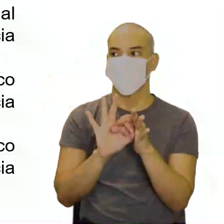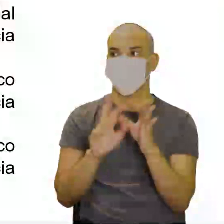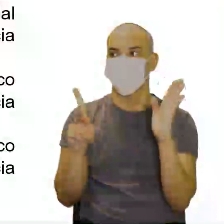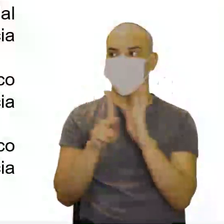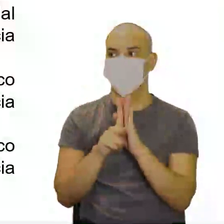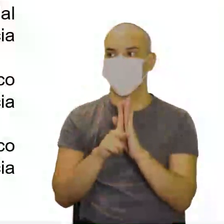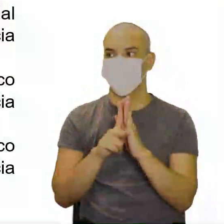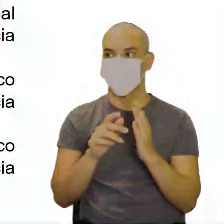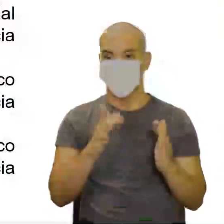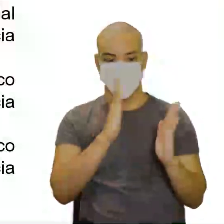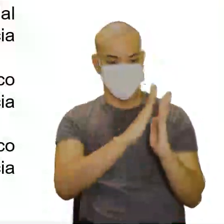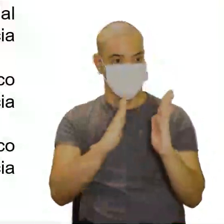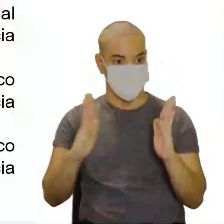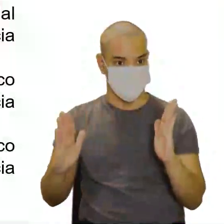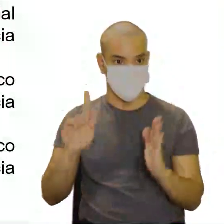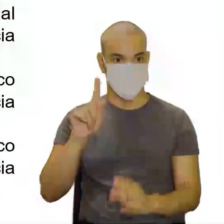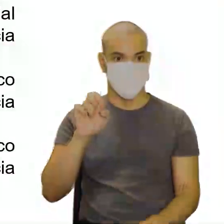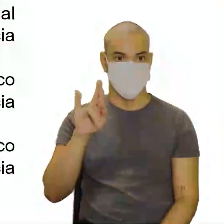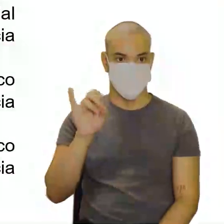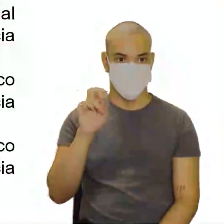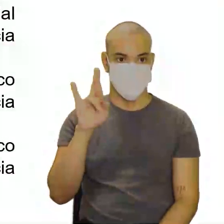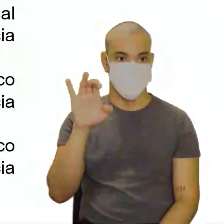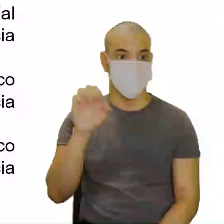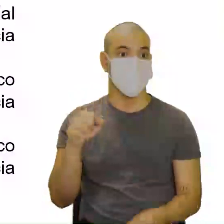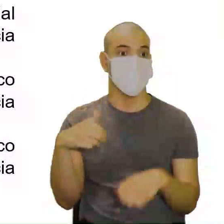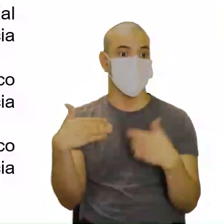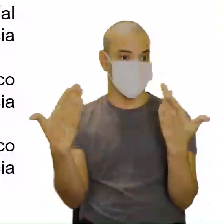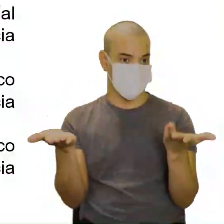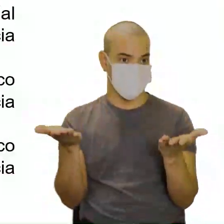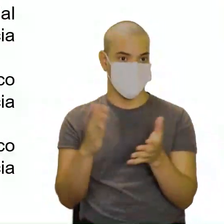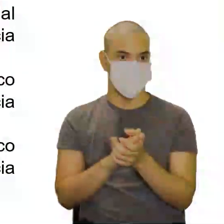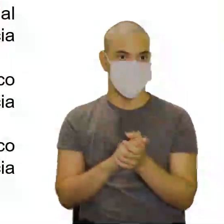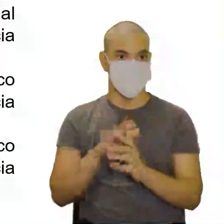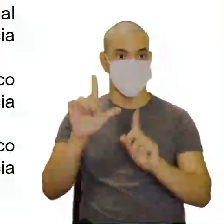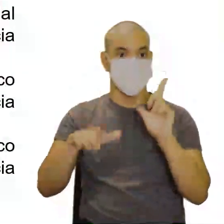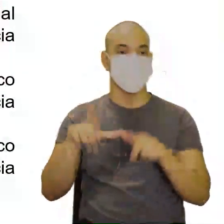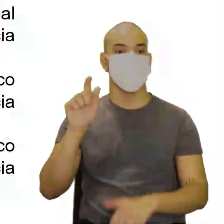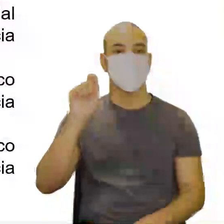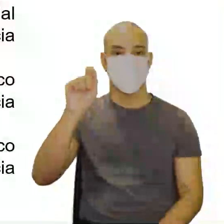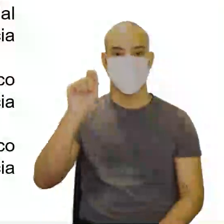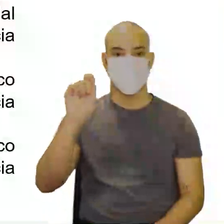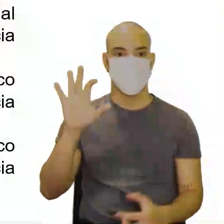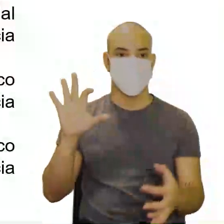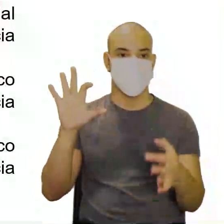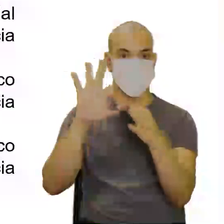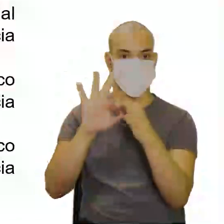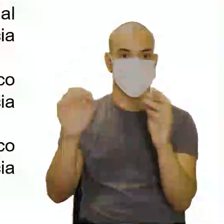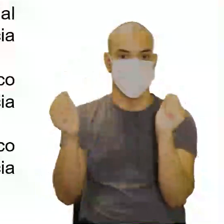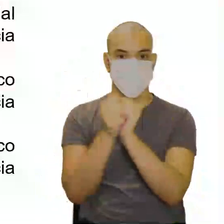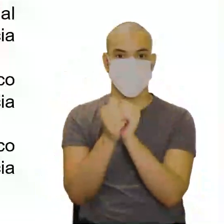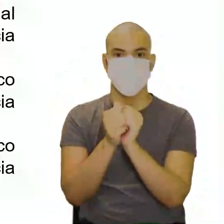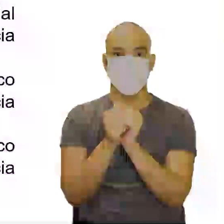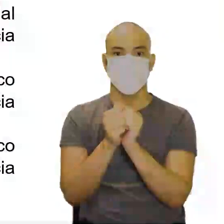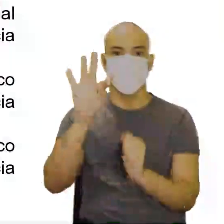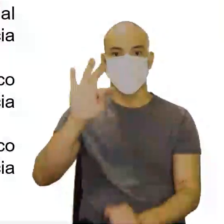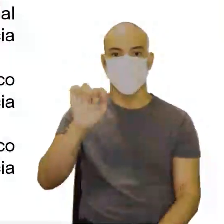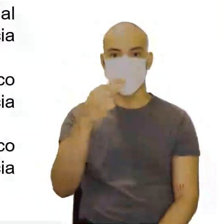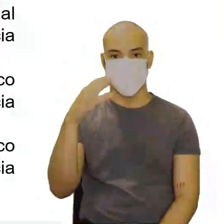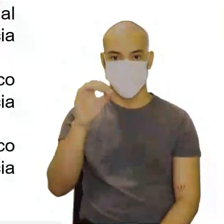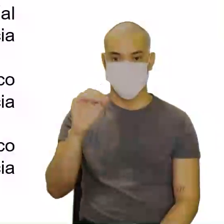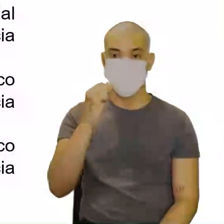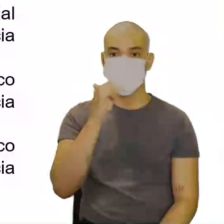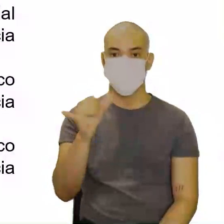de geradores. Vamos lá? Letra A, na associação em série, as tensões